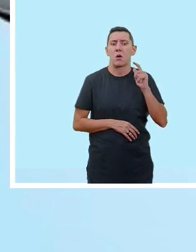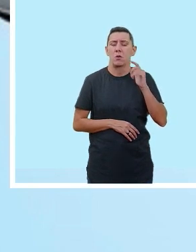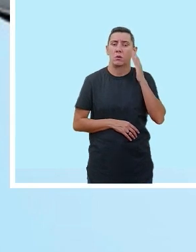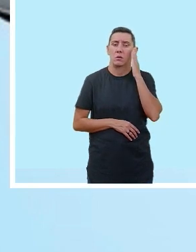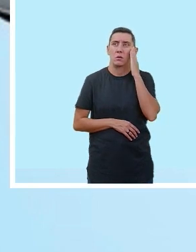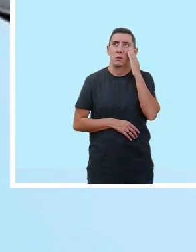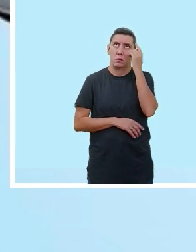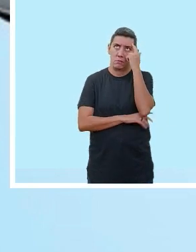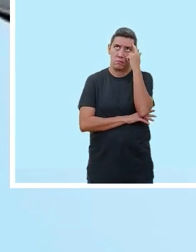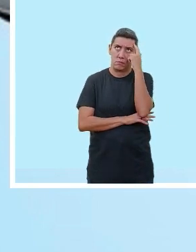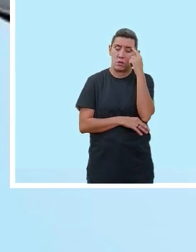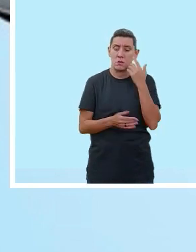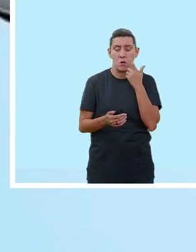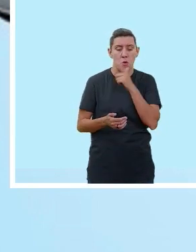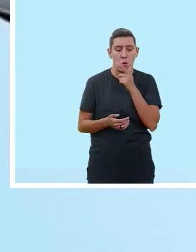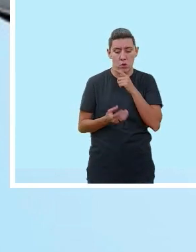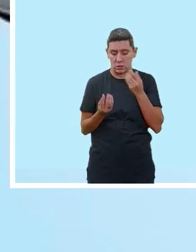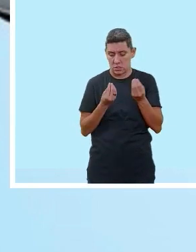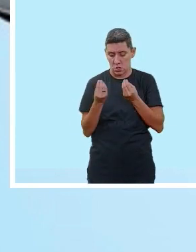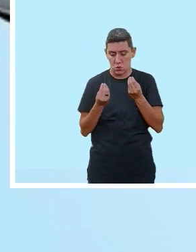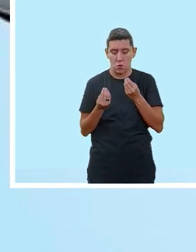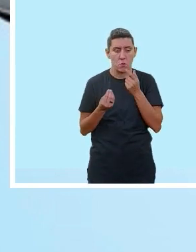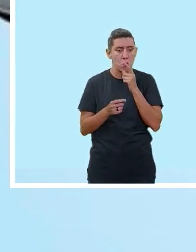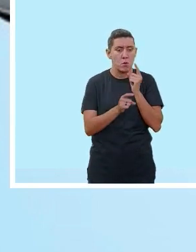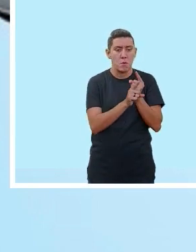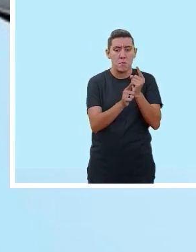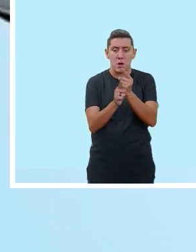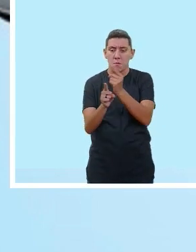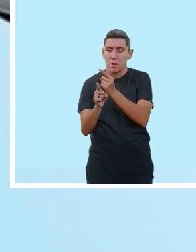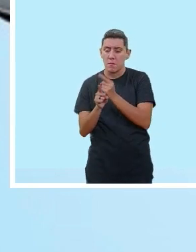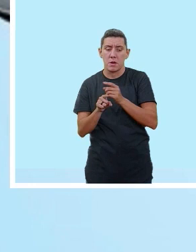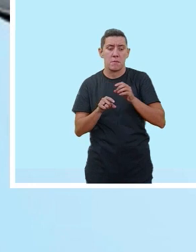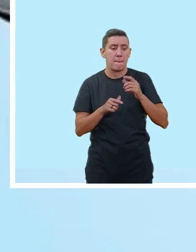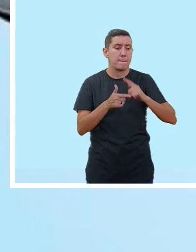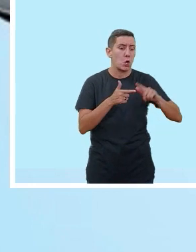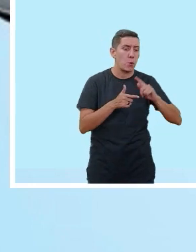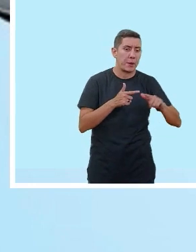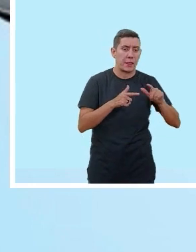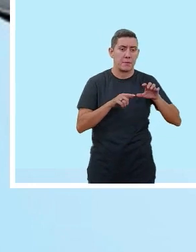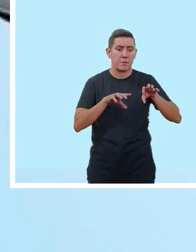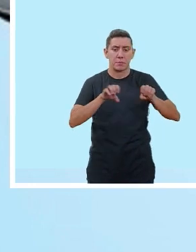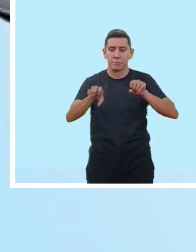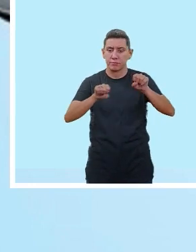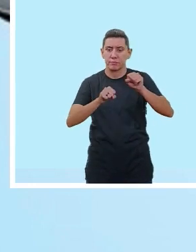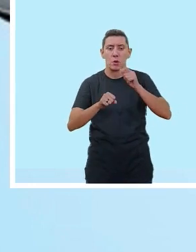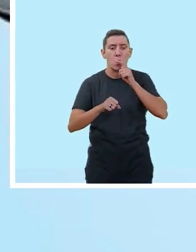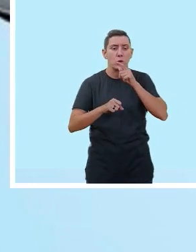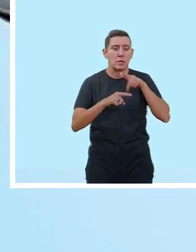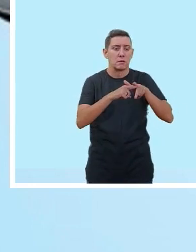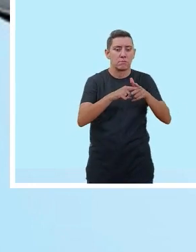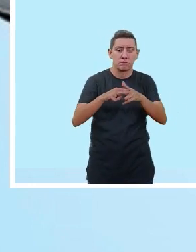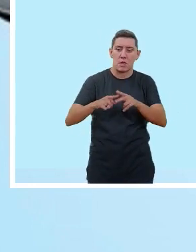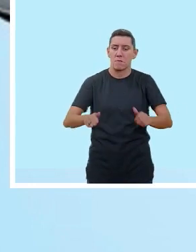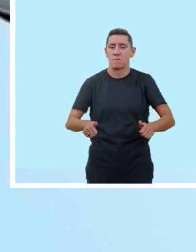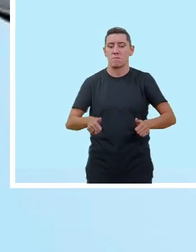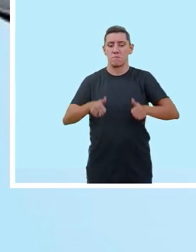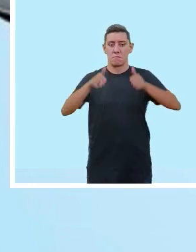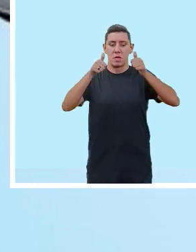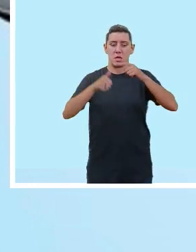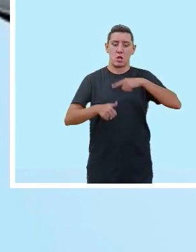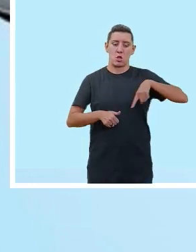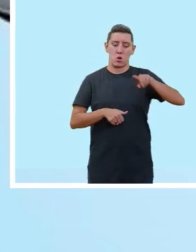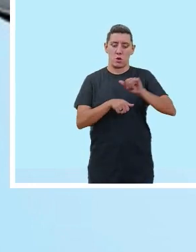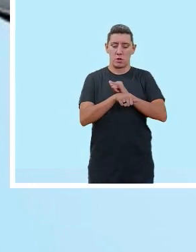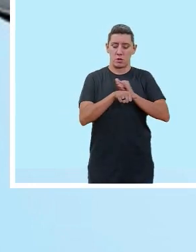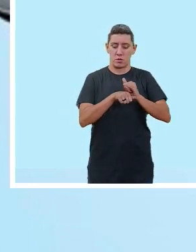assim sejam detectados, por exemplo, problemas em avanço ou que você realmente tenha uma utilização muito melhor da sua infraestrutura